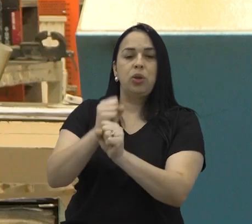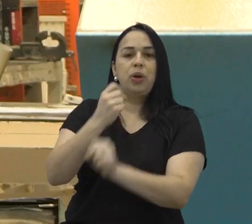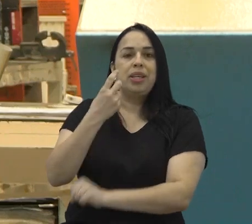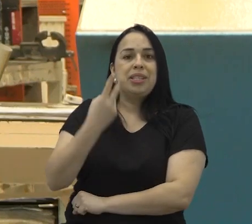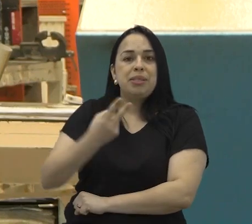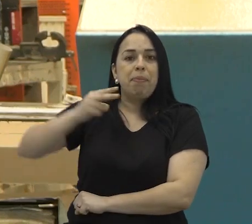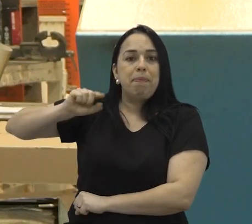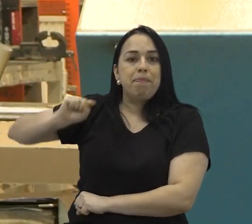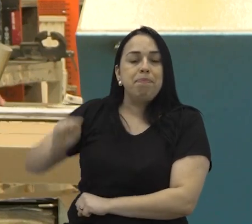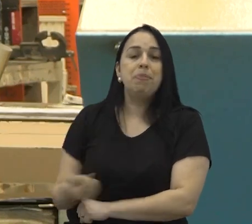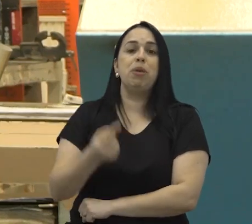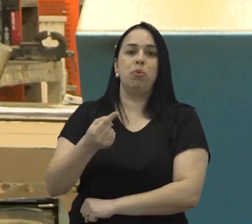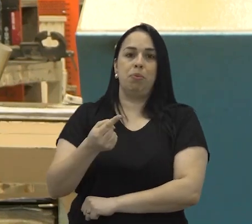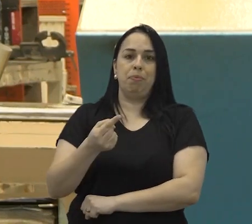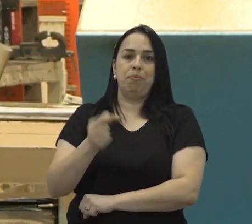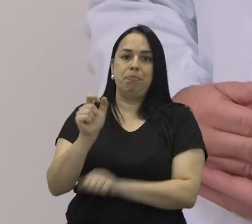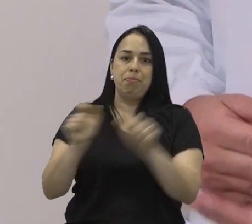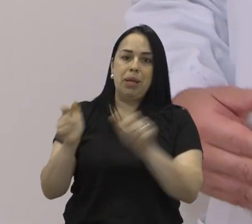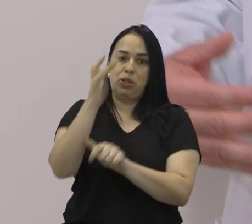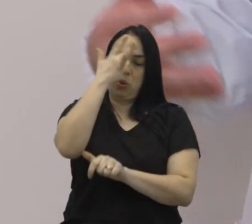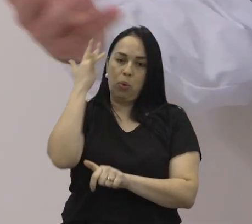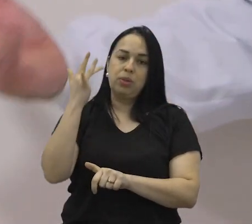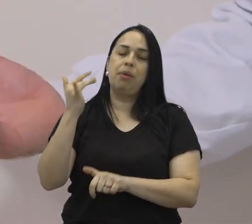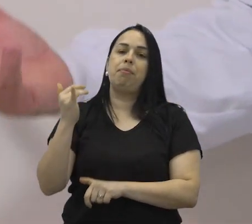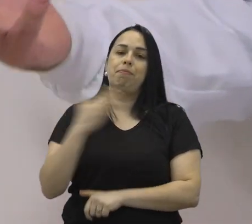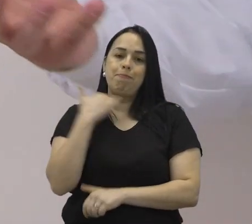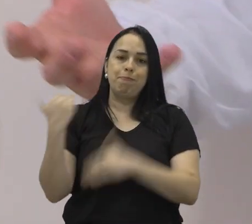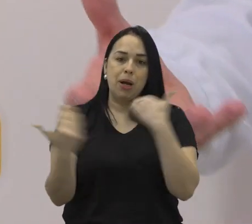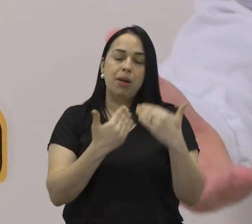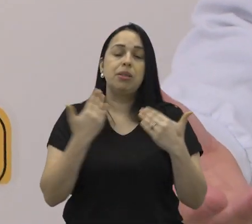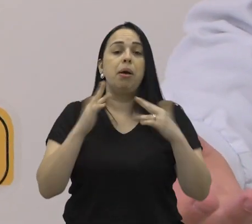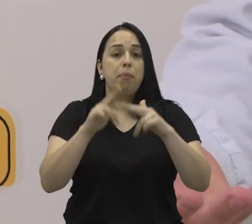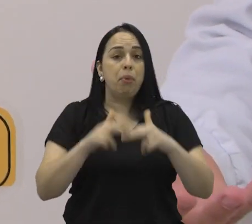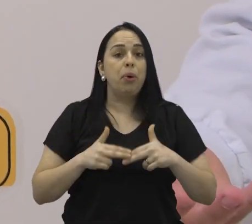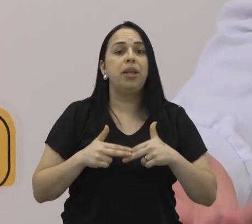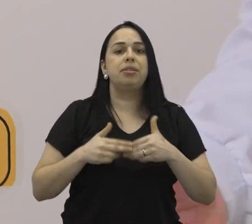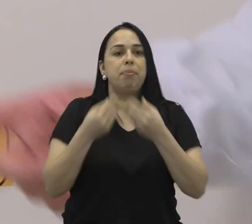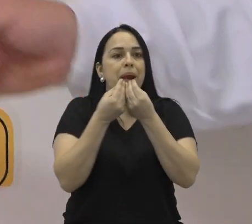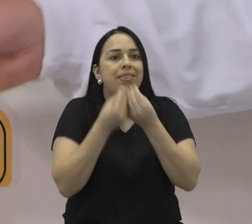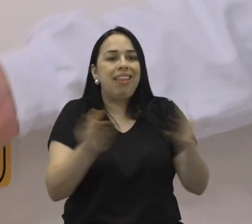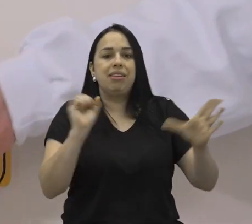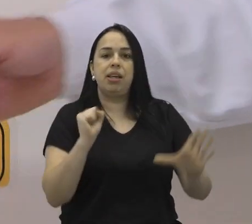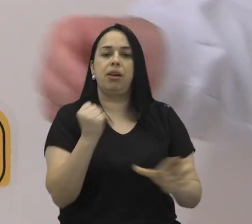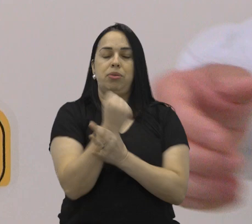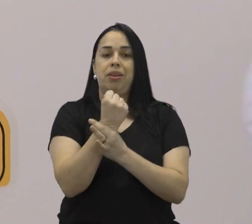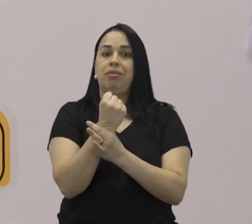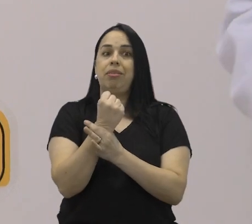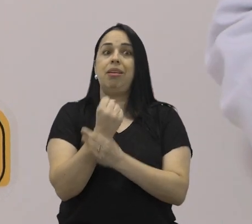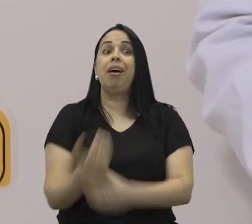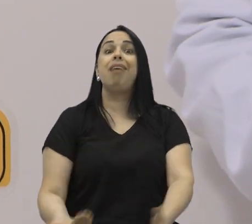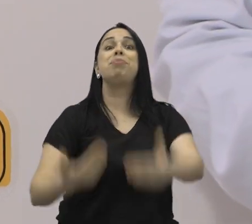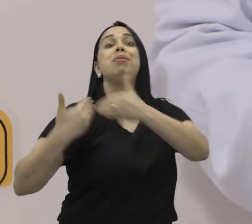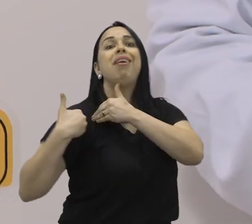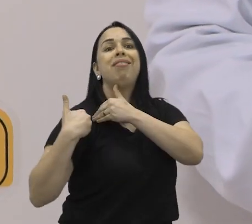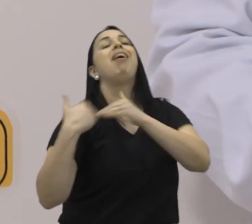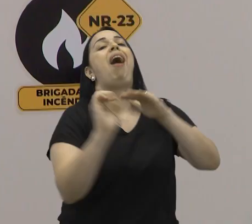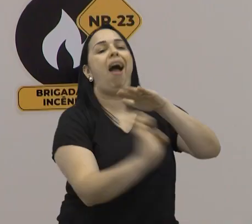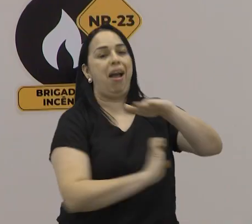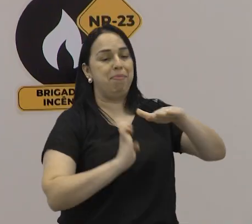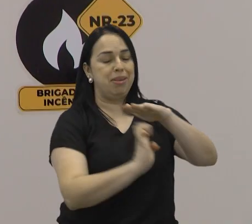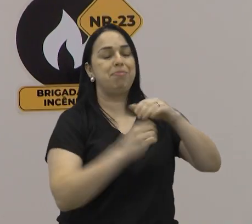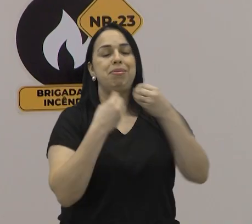quase 2.900. A responsável por garantir as condições de segurança dos colaboradores é a